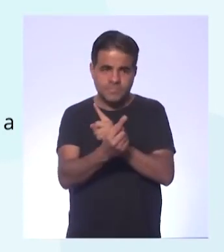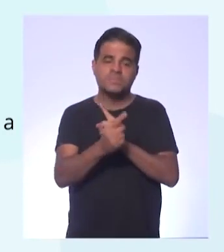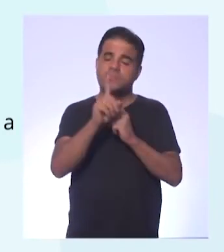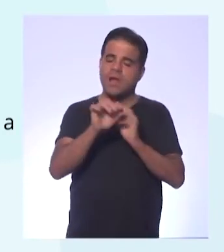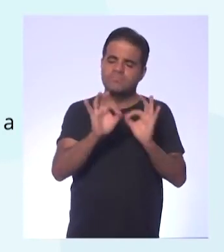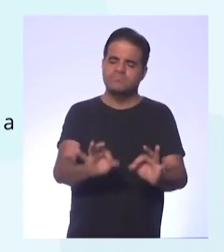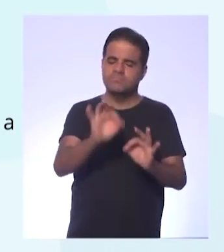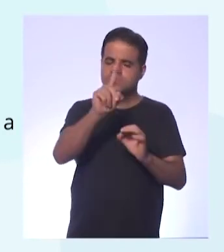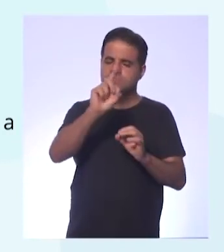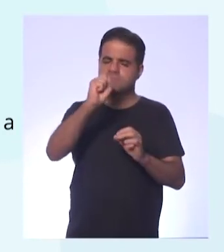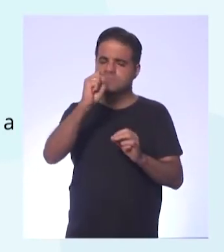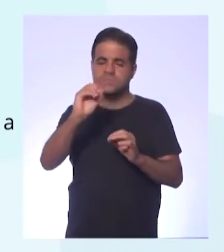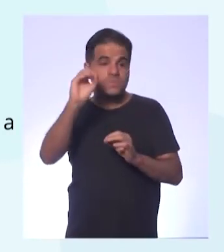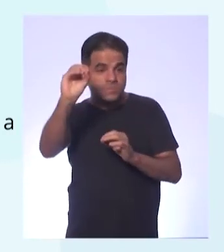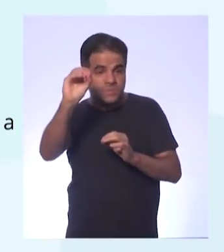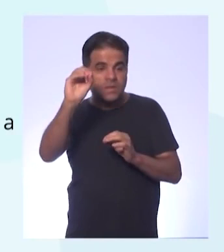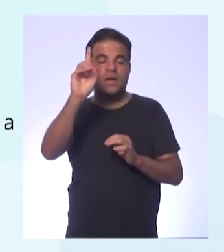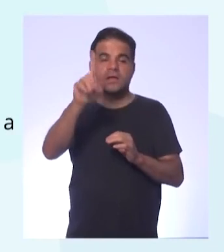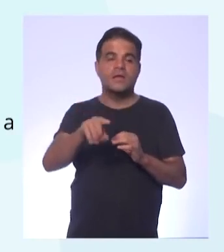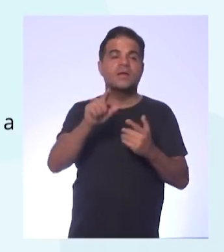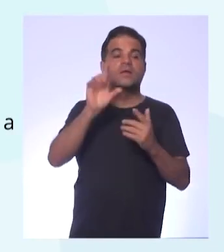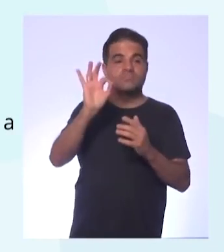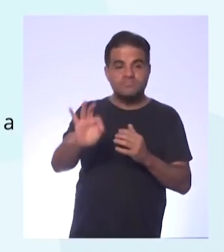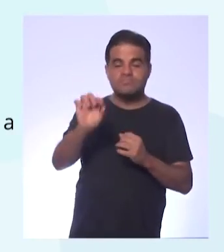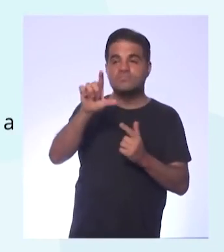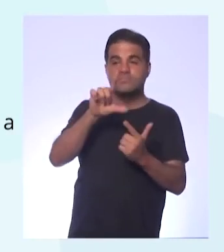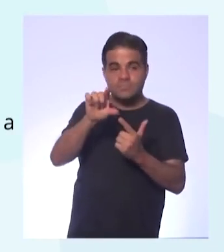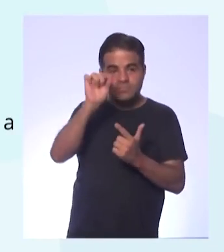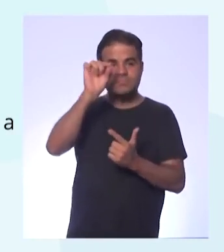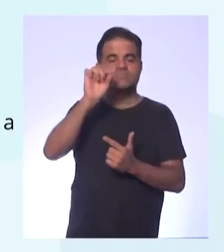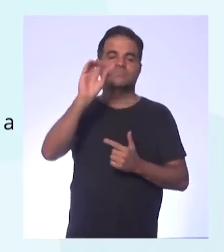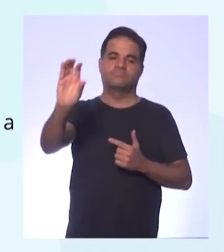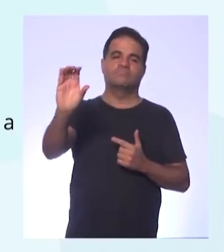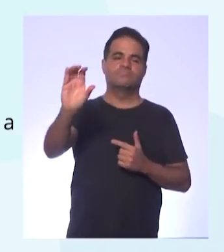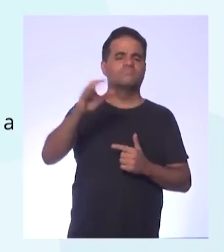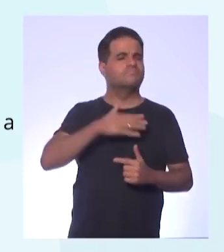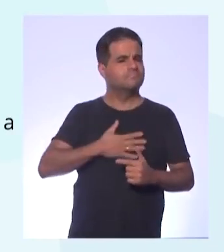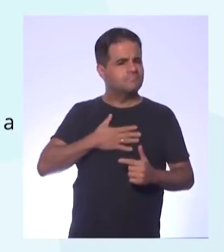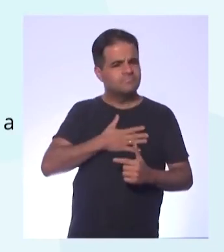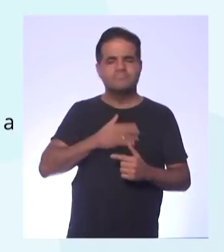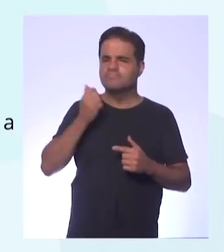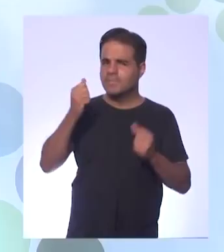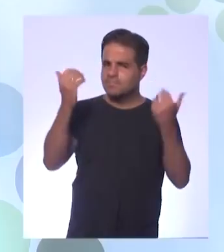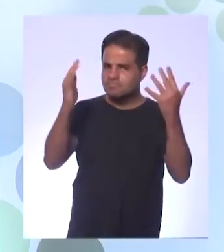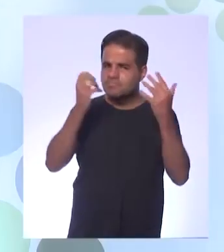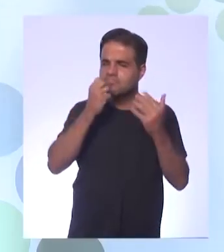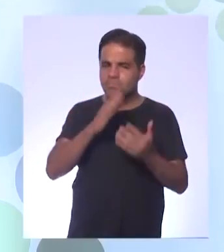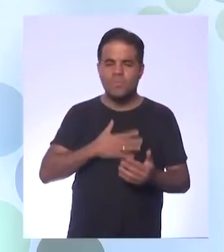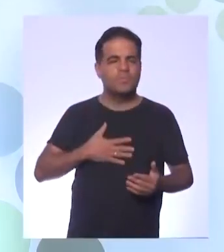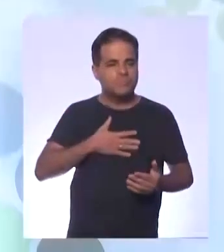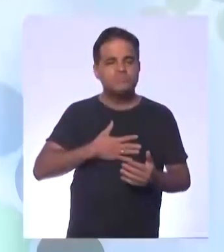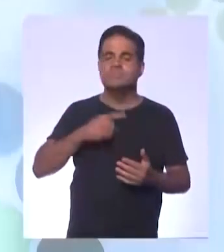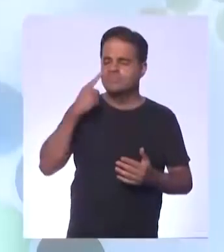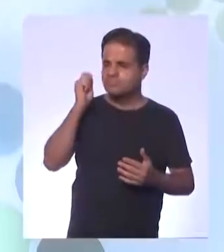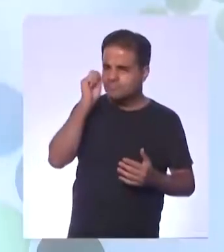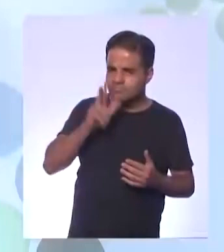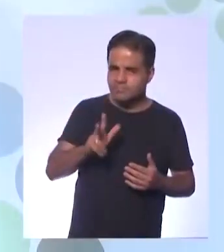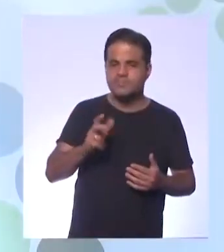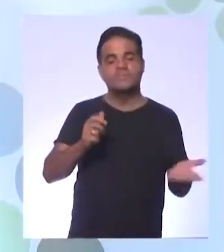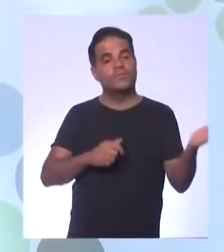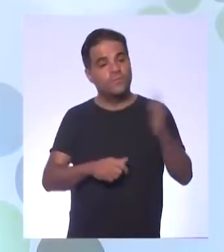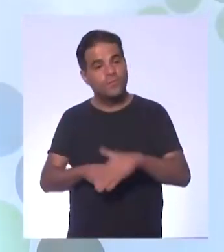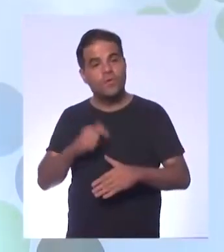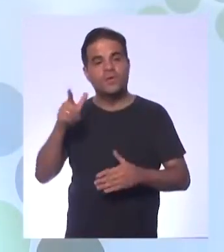exatamente 180 graus, que é a nossa alternativa C. Muito bem, gostei de ver, vocês estão bem espertos, hein? Vamos então continuar, vamos para a